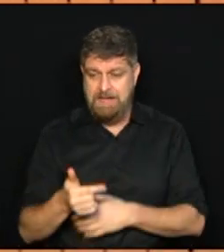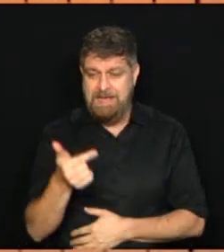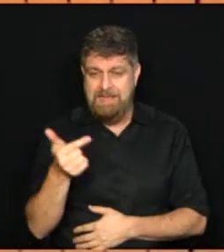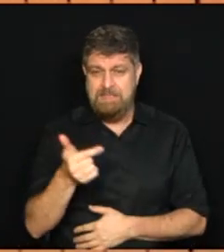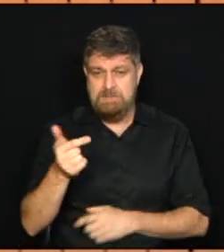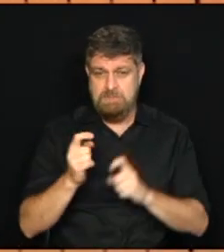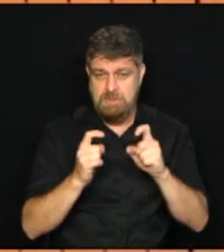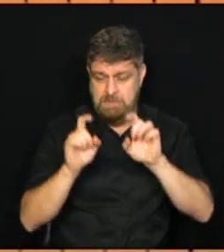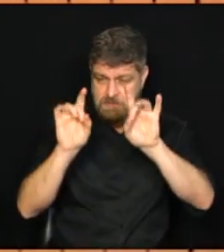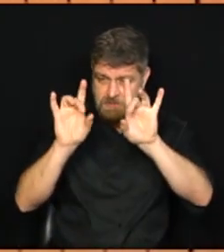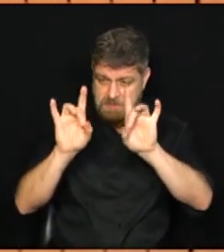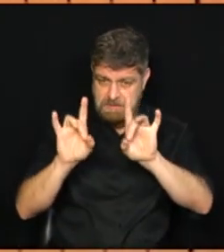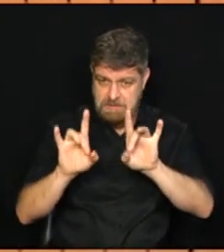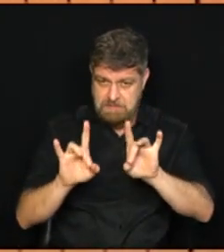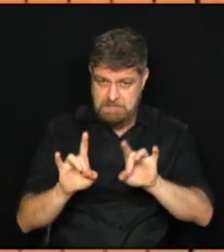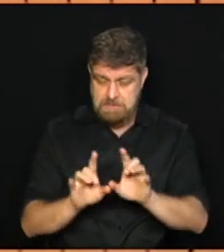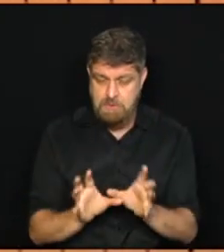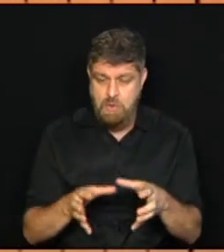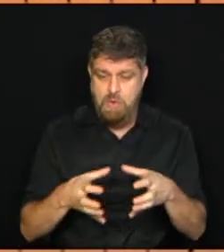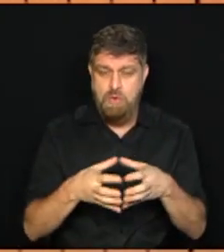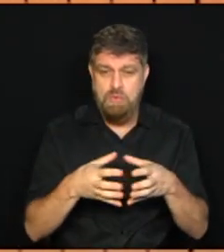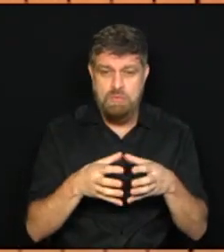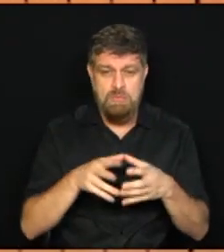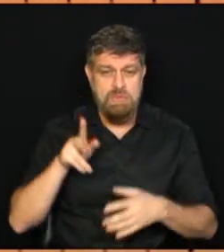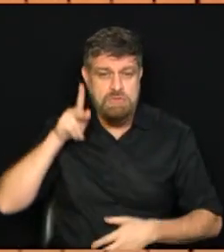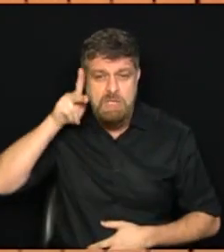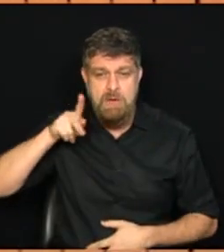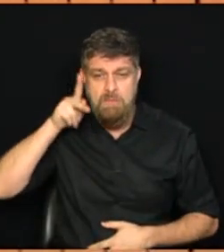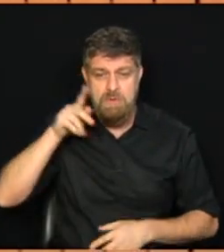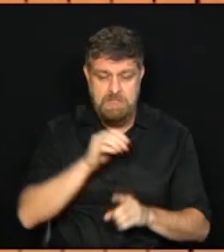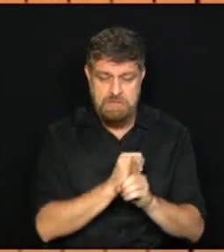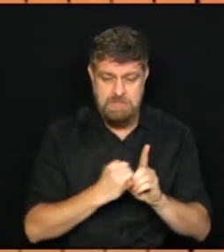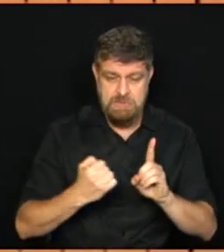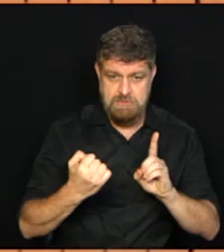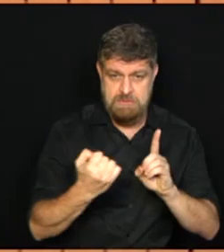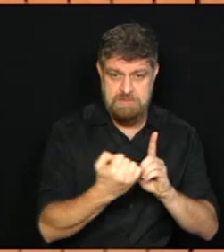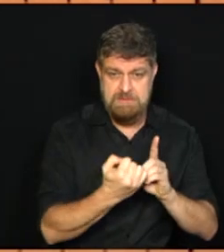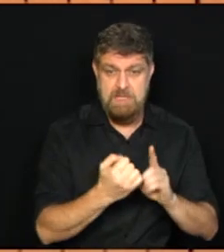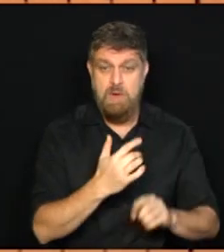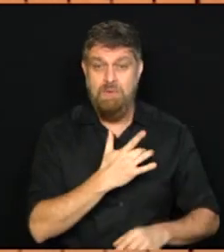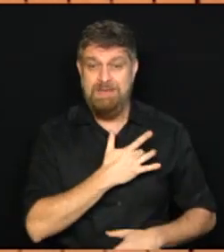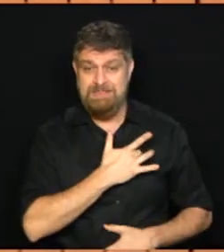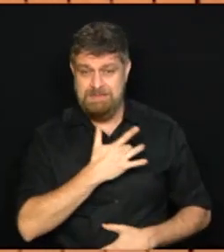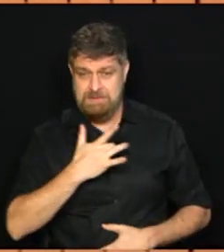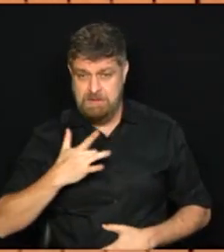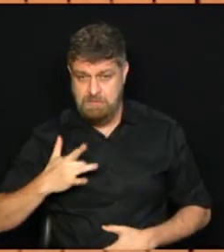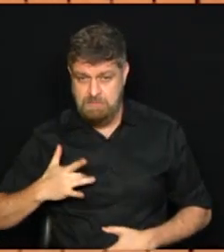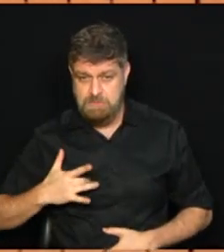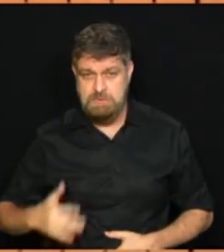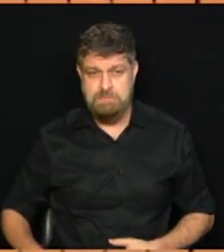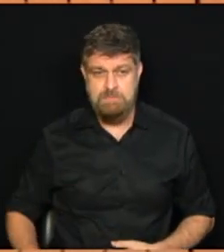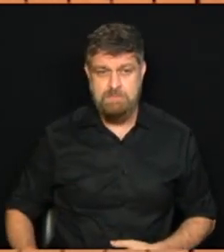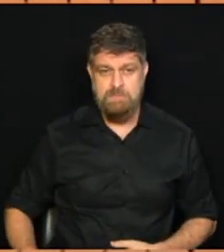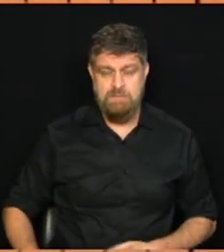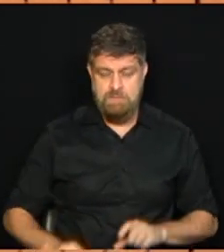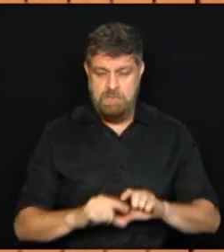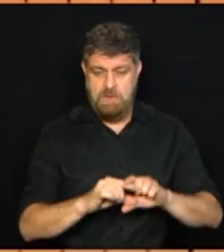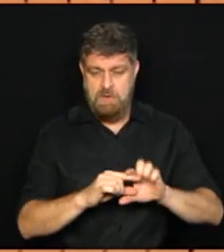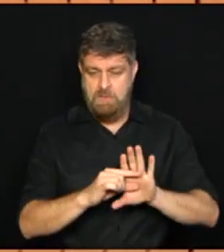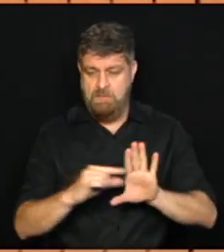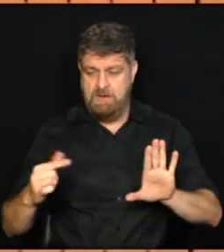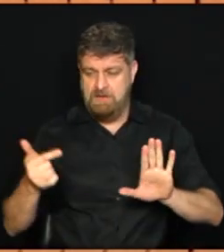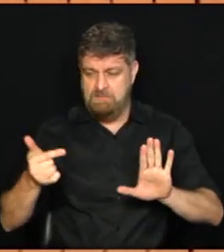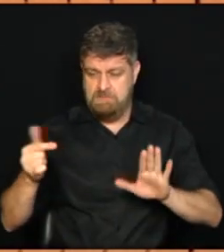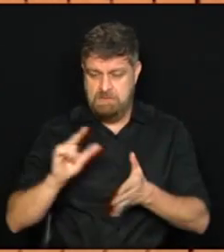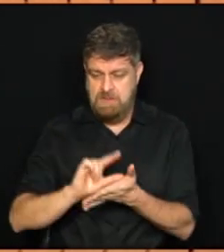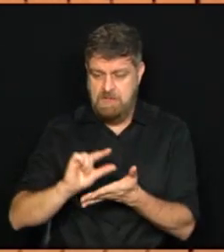reunião extraordinária de Comissão de Política Social e Saúde, convocada nos termos do parágrafo 2º do